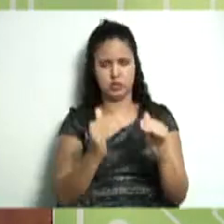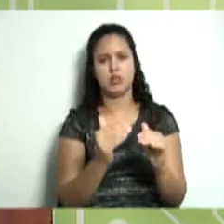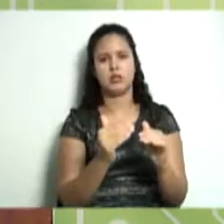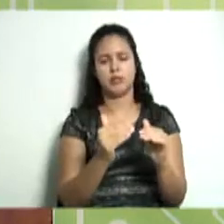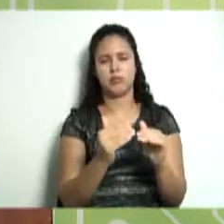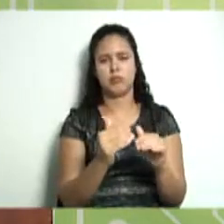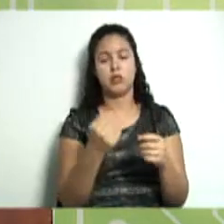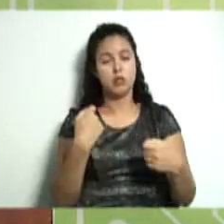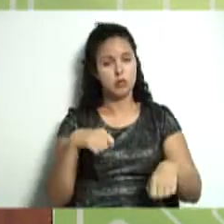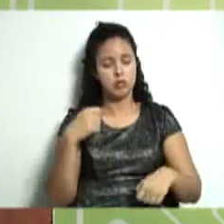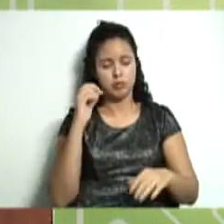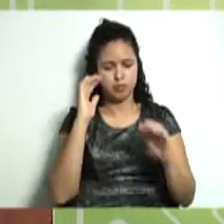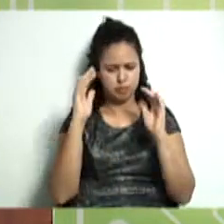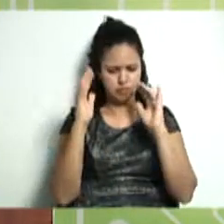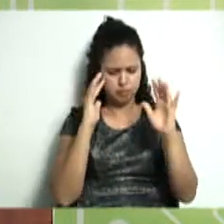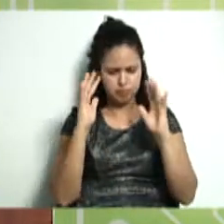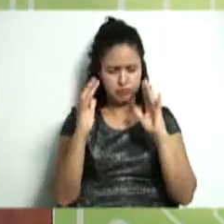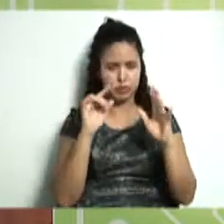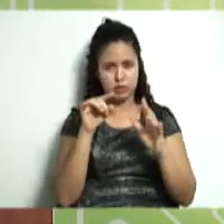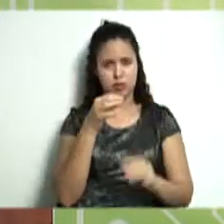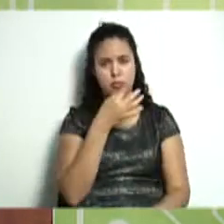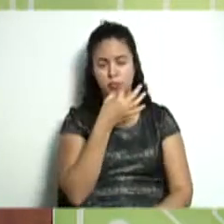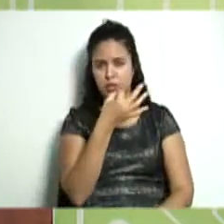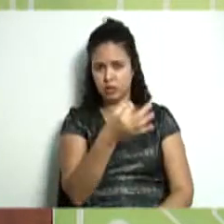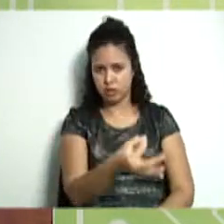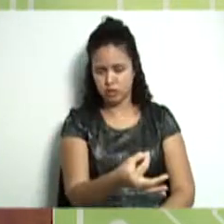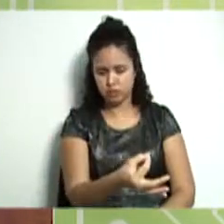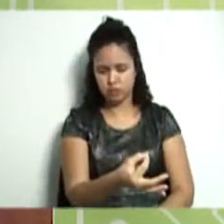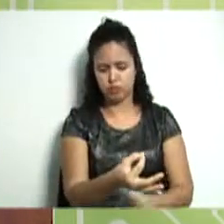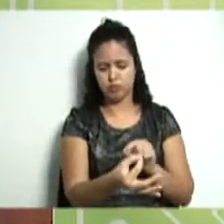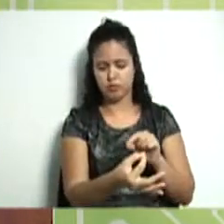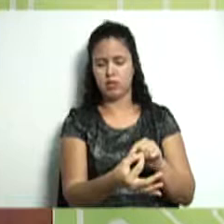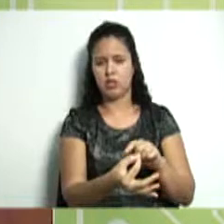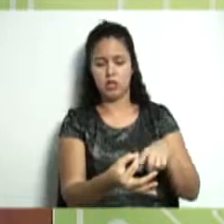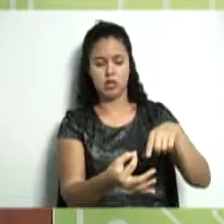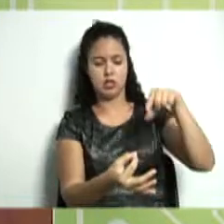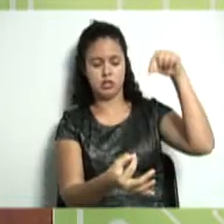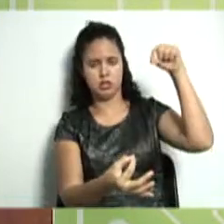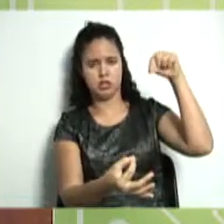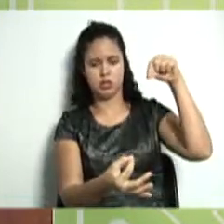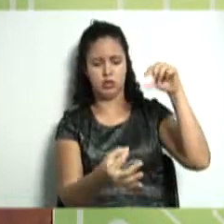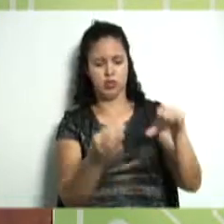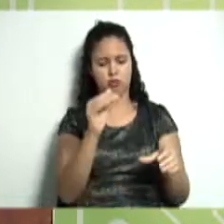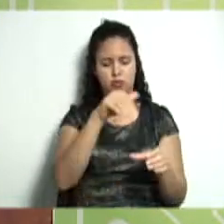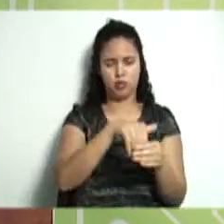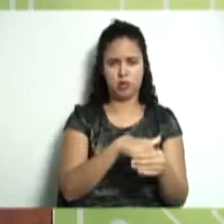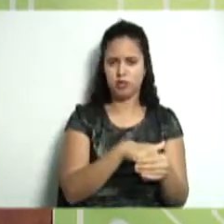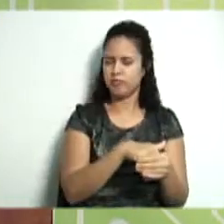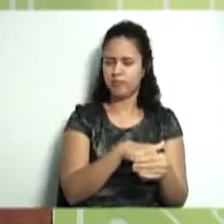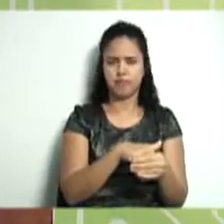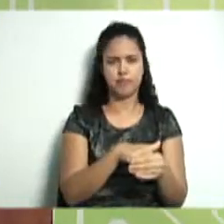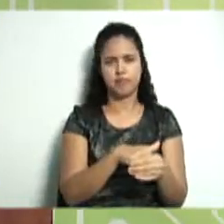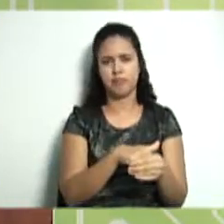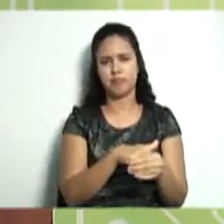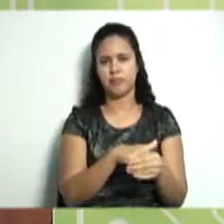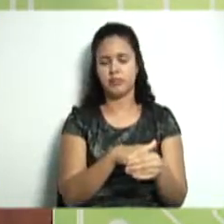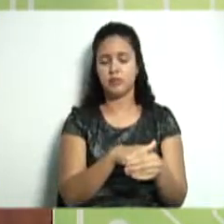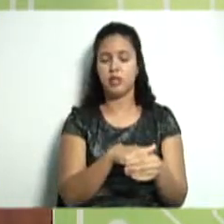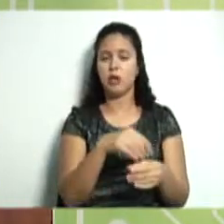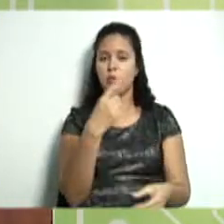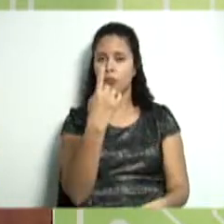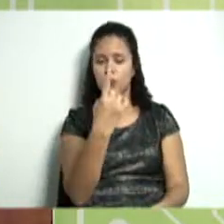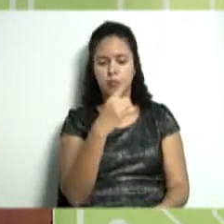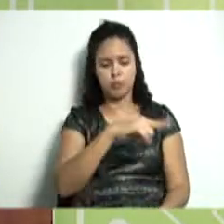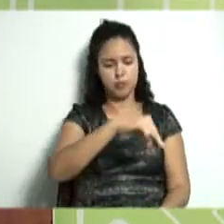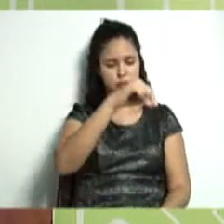situações. Você propôs uma sugestão e a sugestão não foi acatada, não foi votada. Então, como não